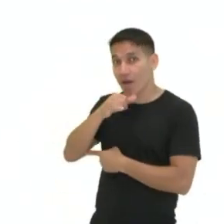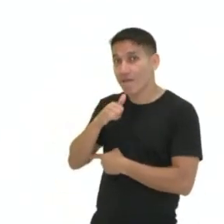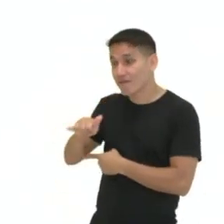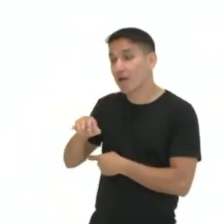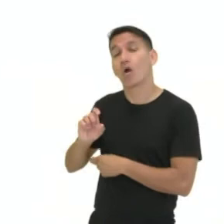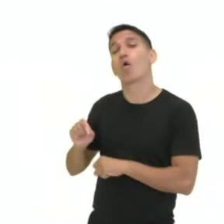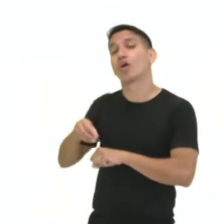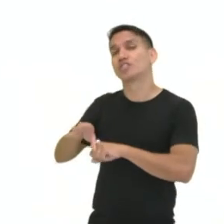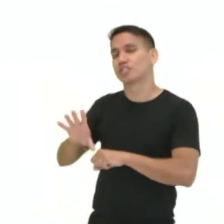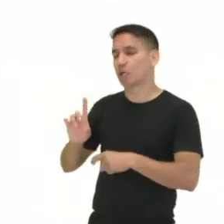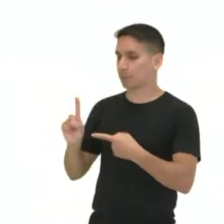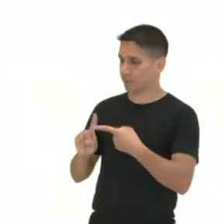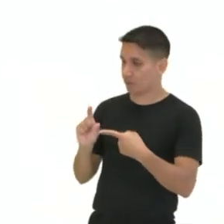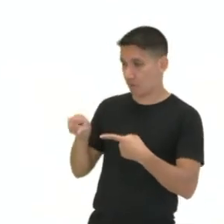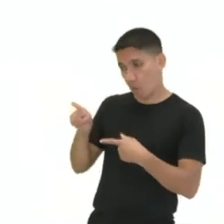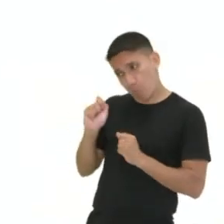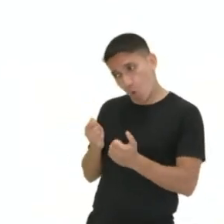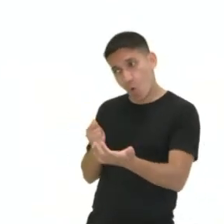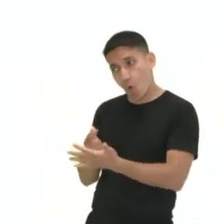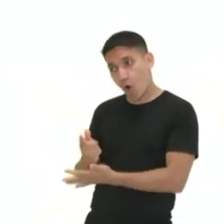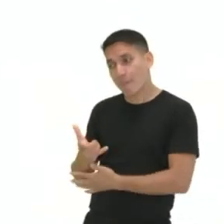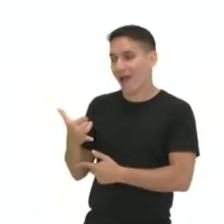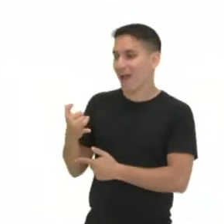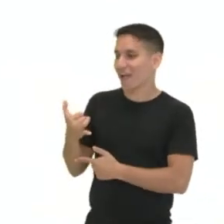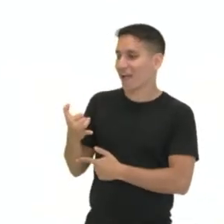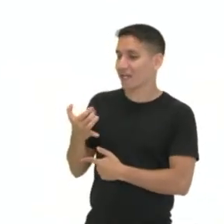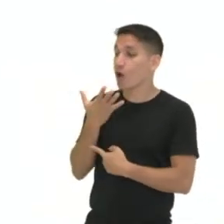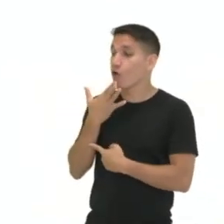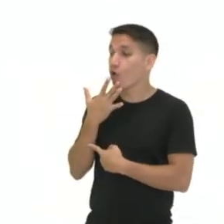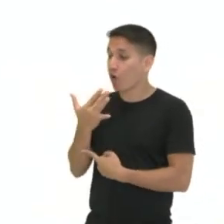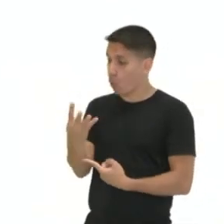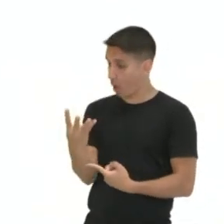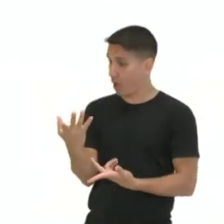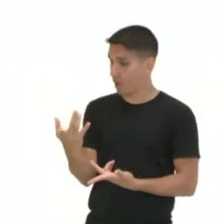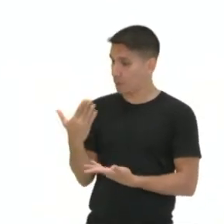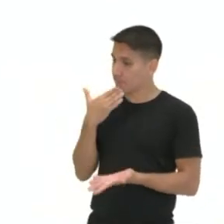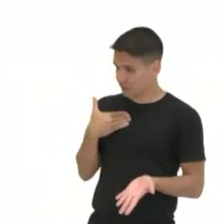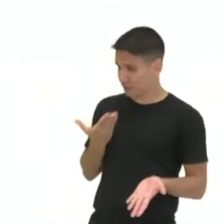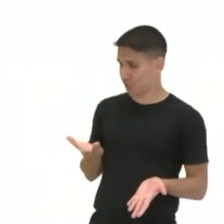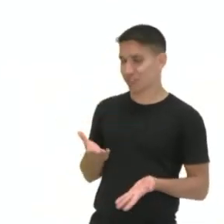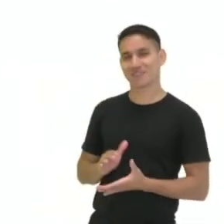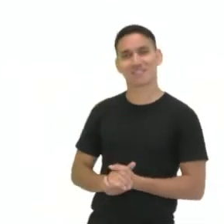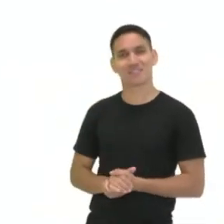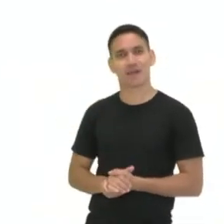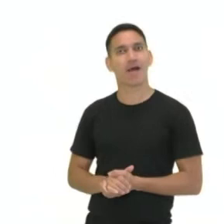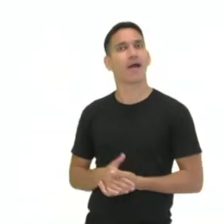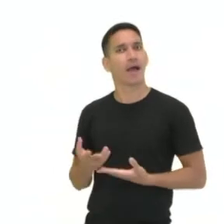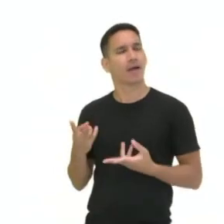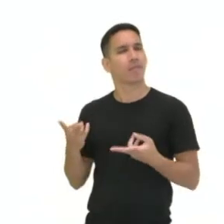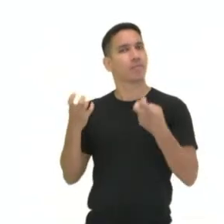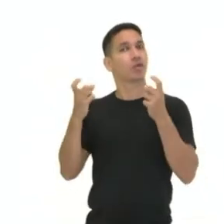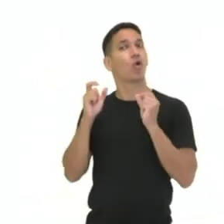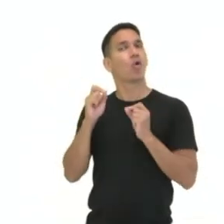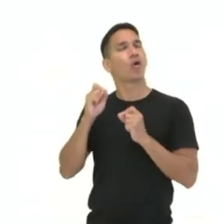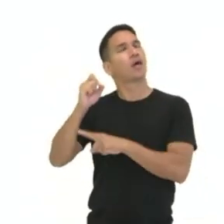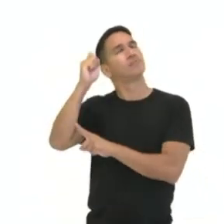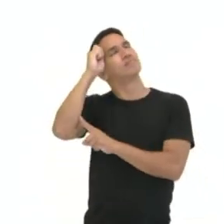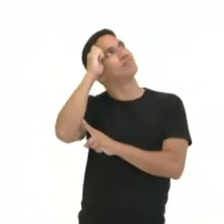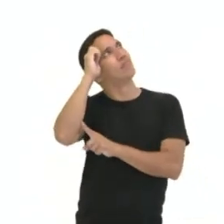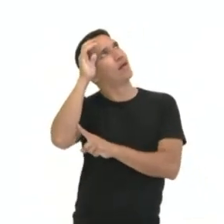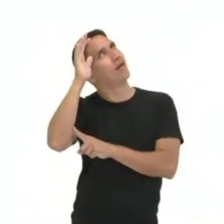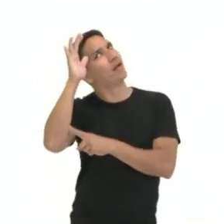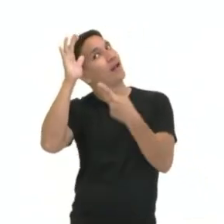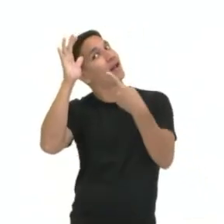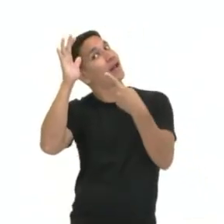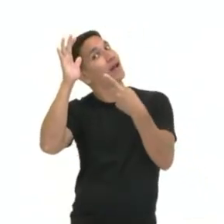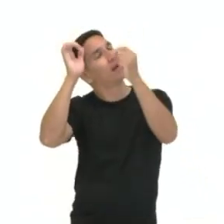dica, você pode comprar aquela caneta com 4 cores que me pediu. E de repente a gente tem um balão de pensamento, né?